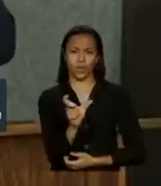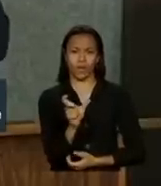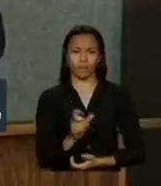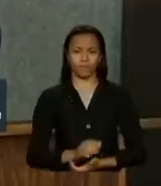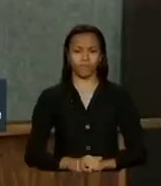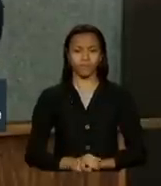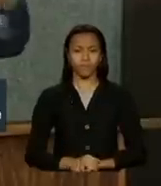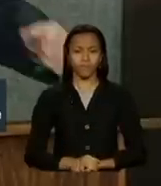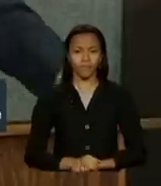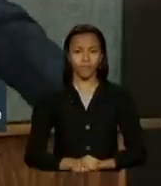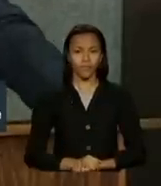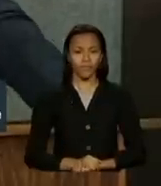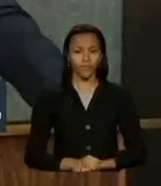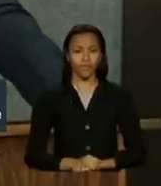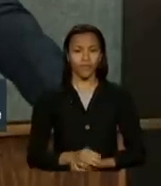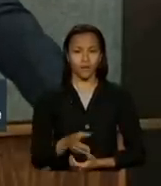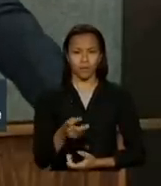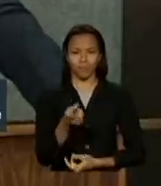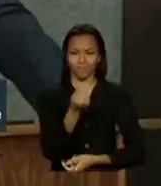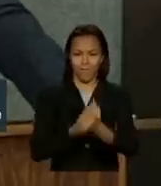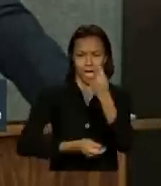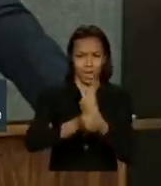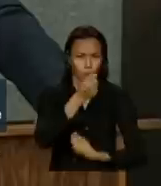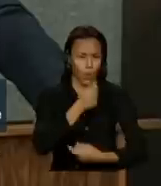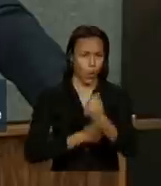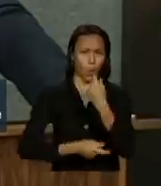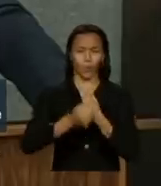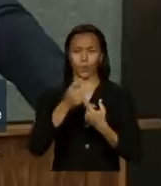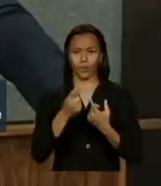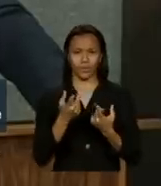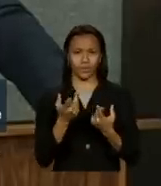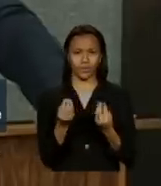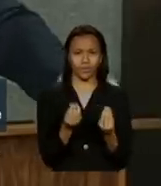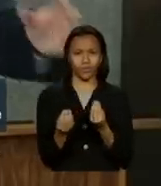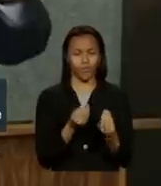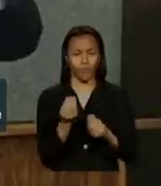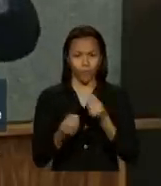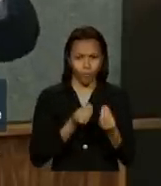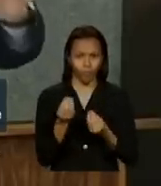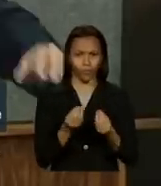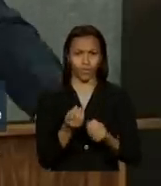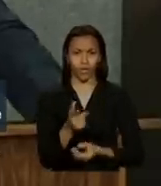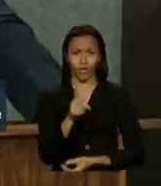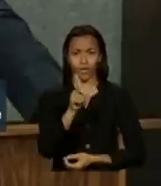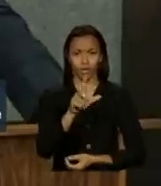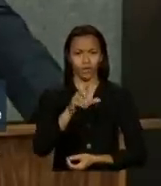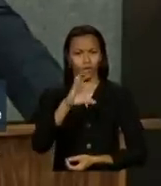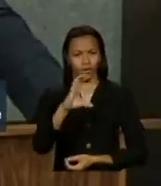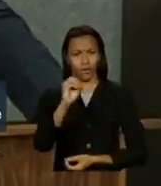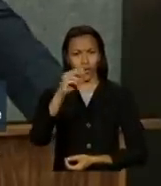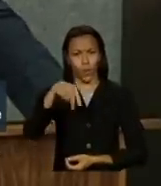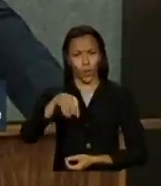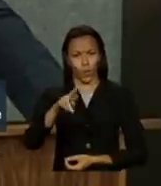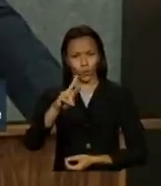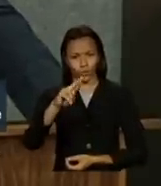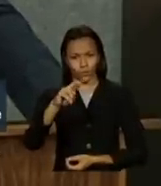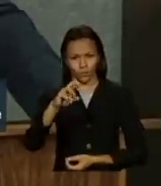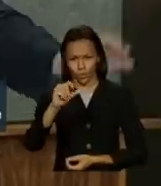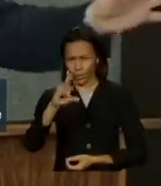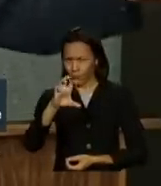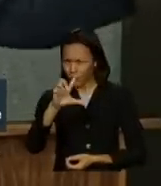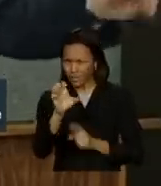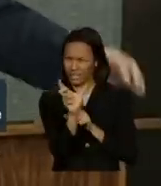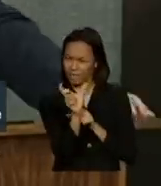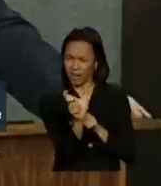é muito mercadologicamente muito Total Quality Control né a palavra controle assim é meio autoritário Tá certo